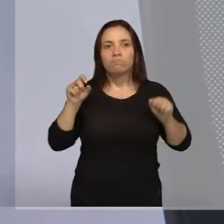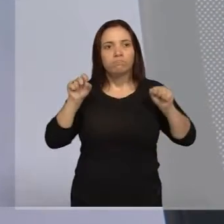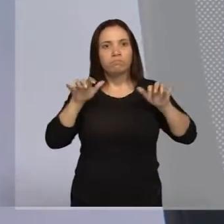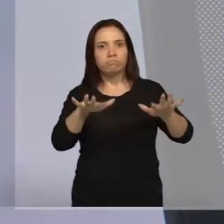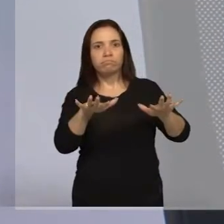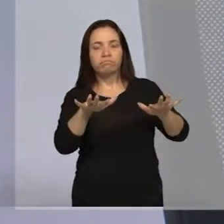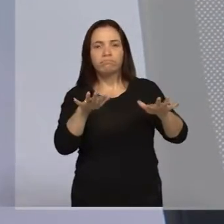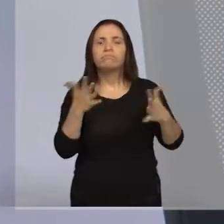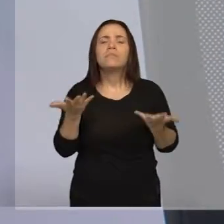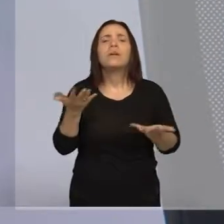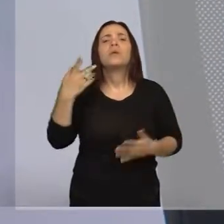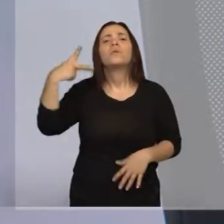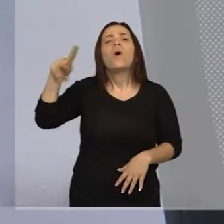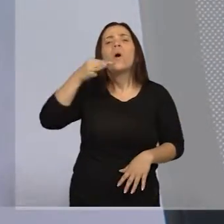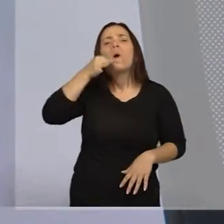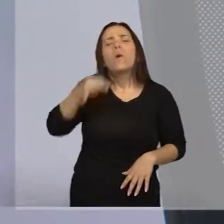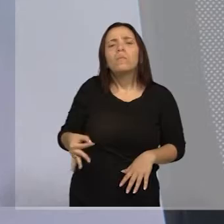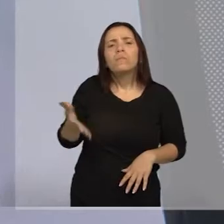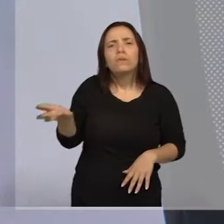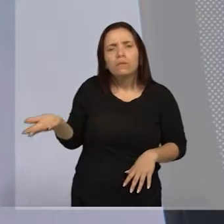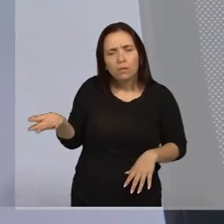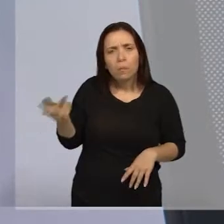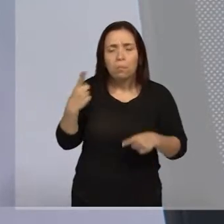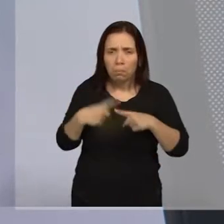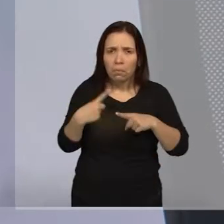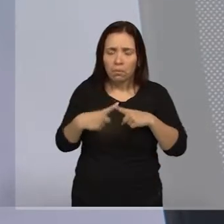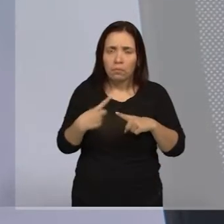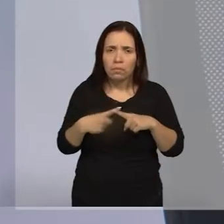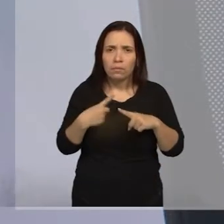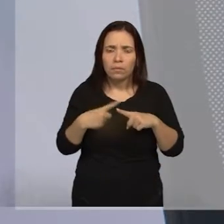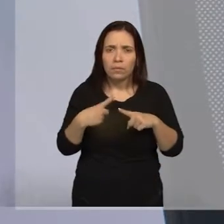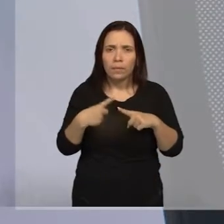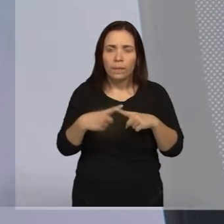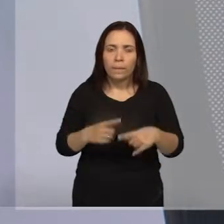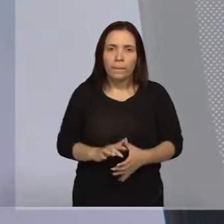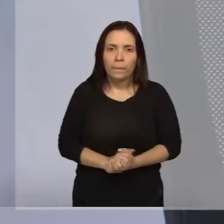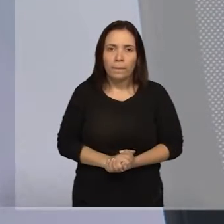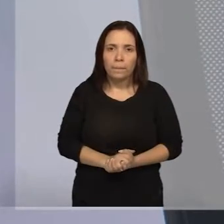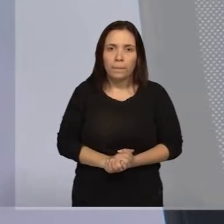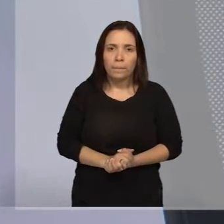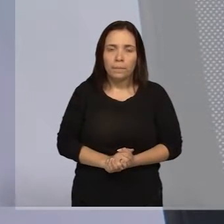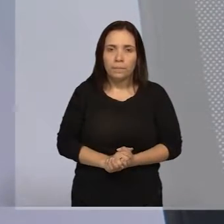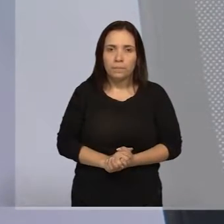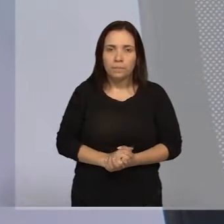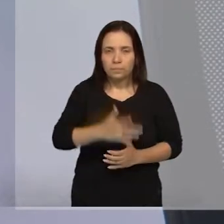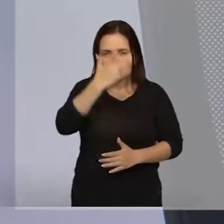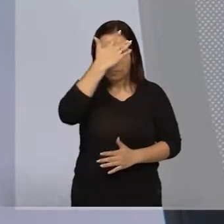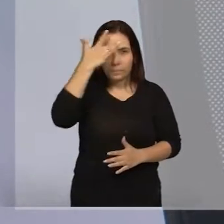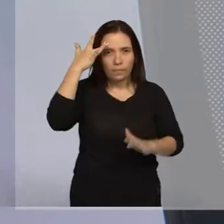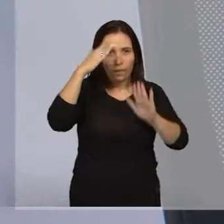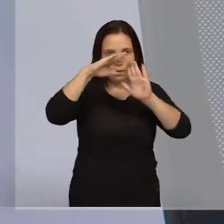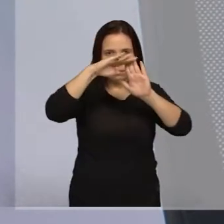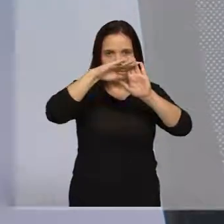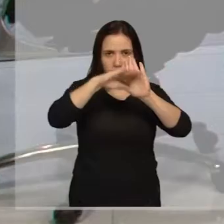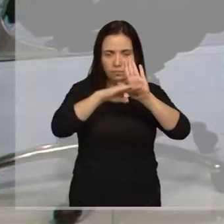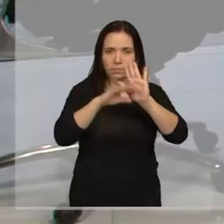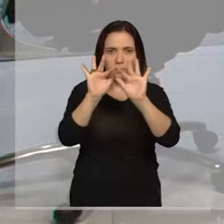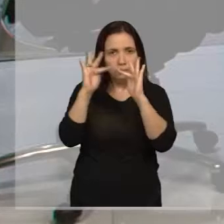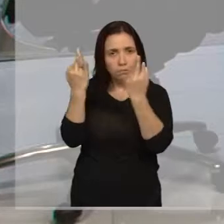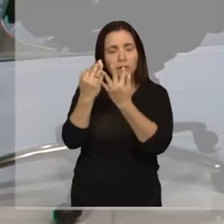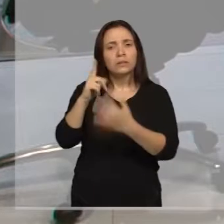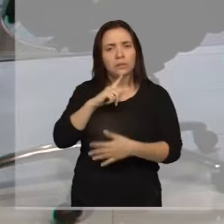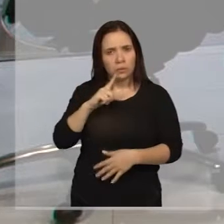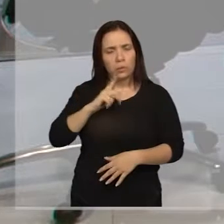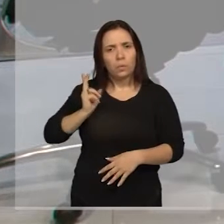vocês sobre isso, porque, de alguma forma, essas pessoas, elas continuam sendo